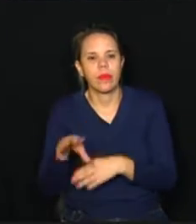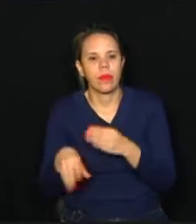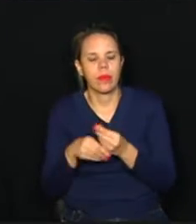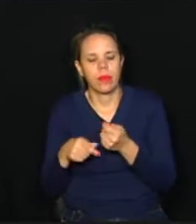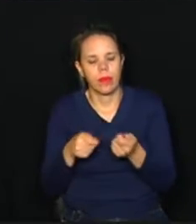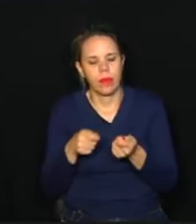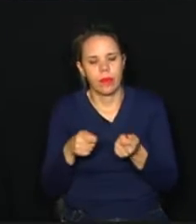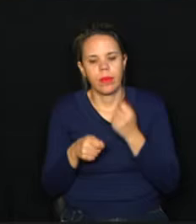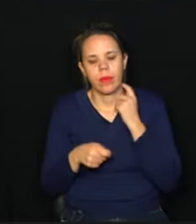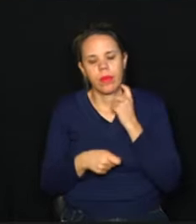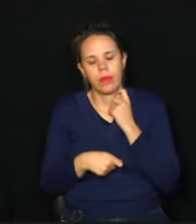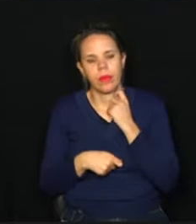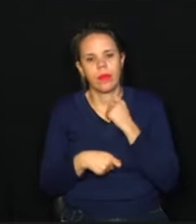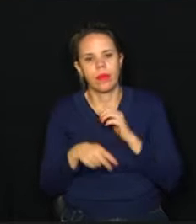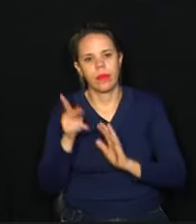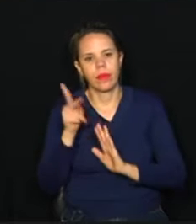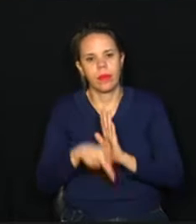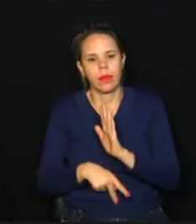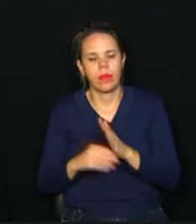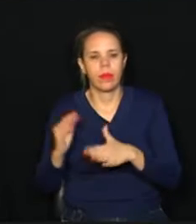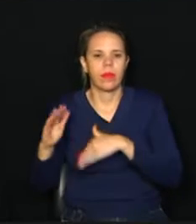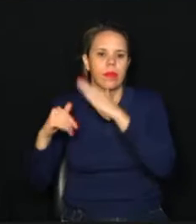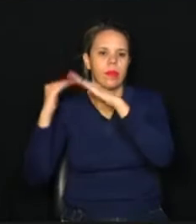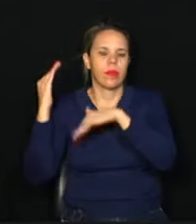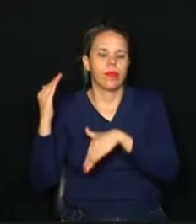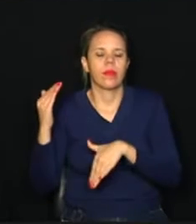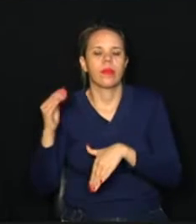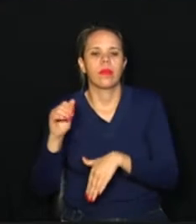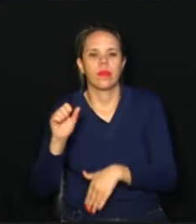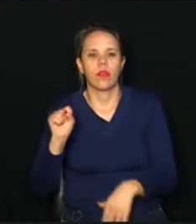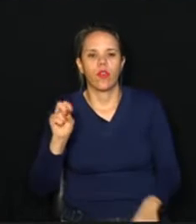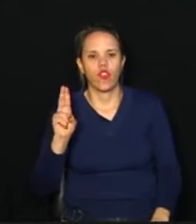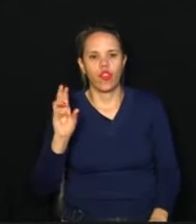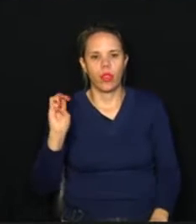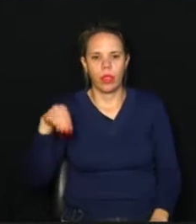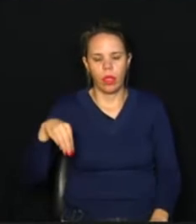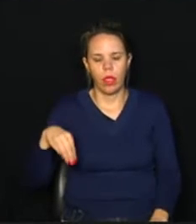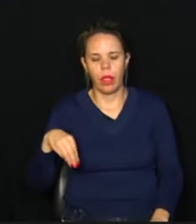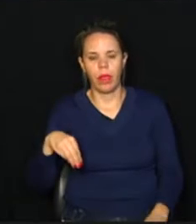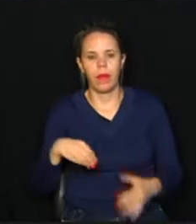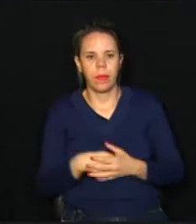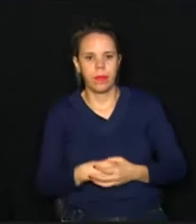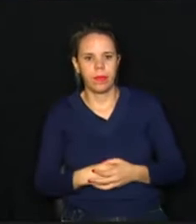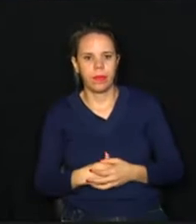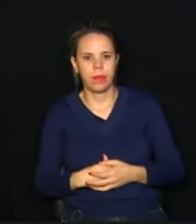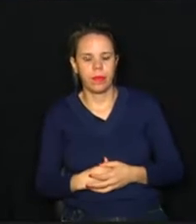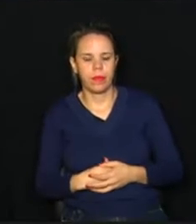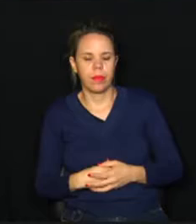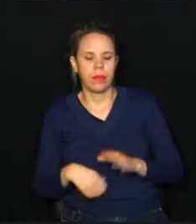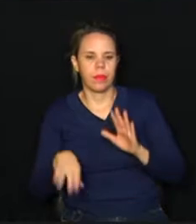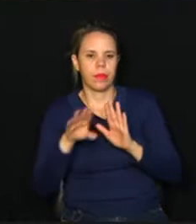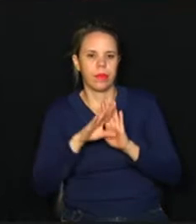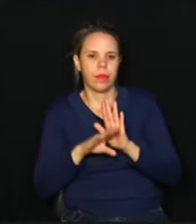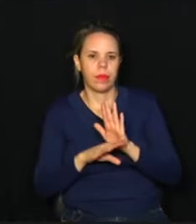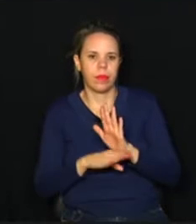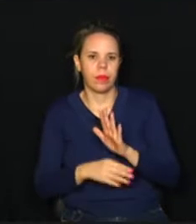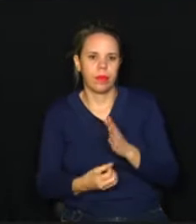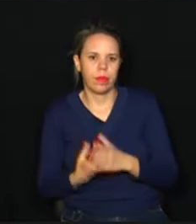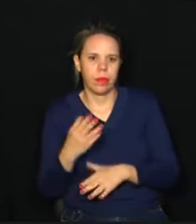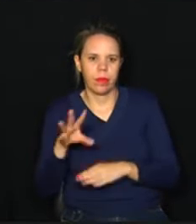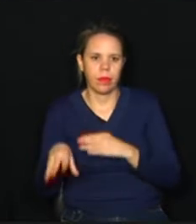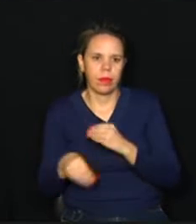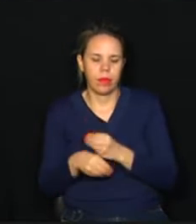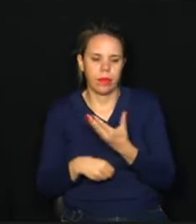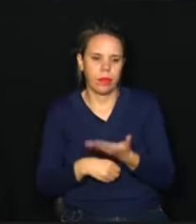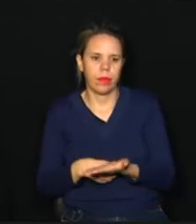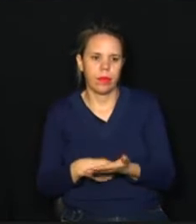controle através de projetos desenvolvidos pela SUSEM e através de programas que foram implantados